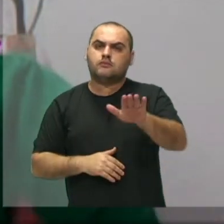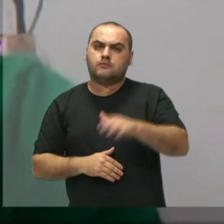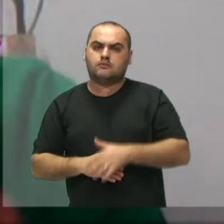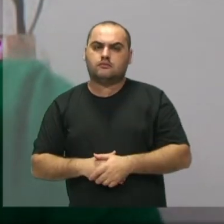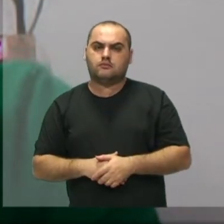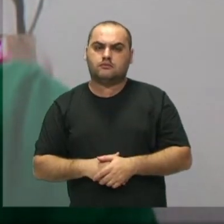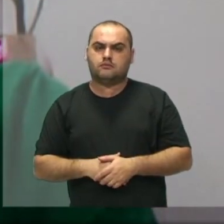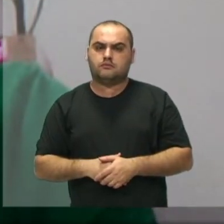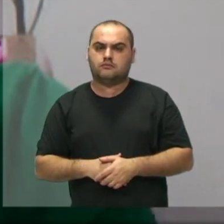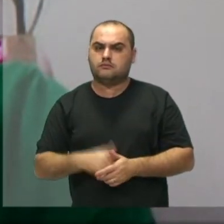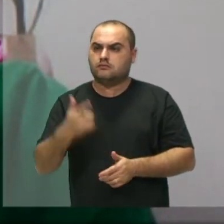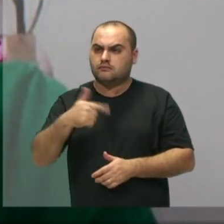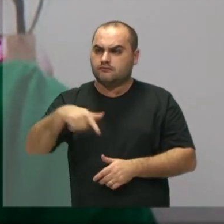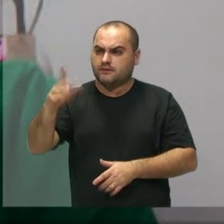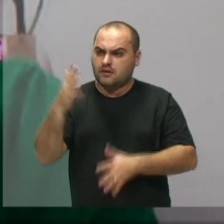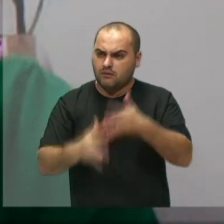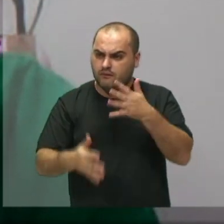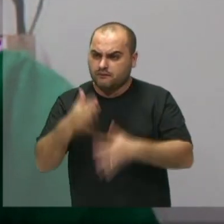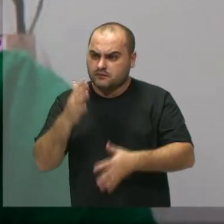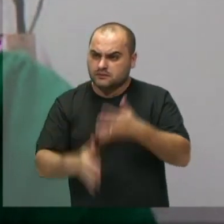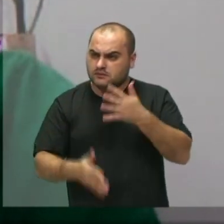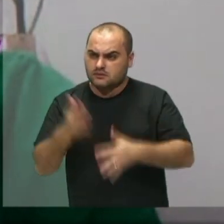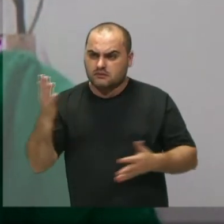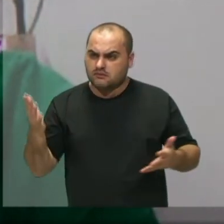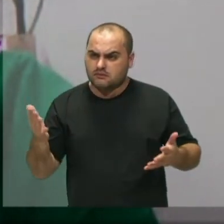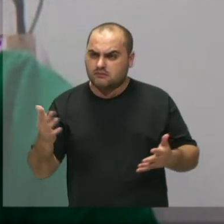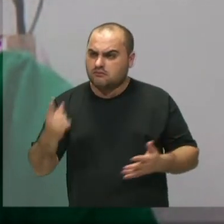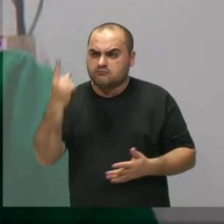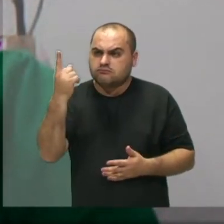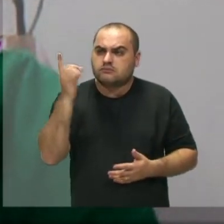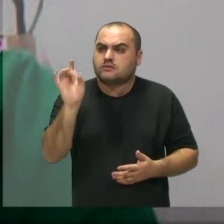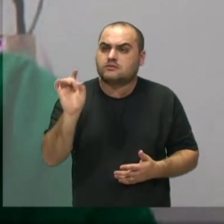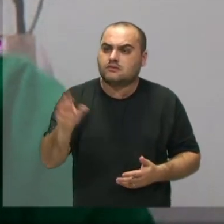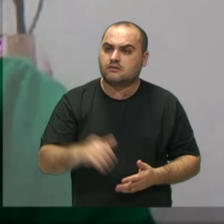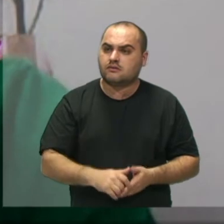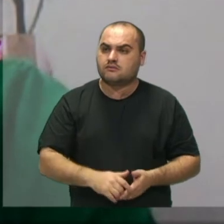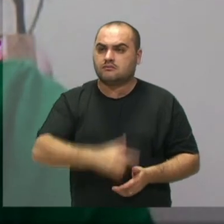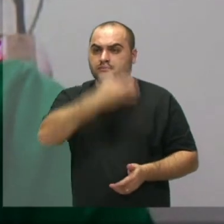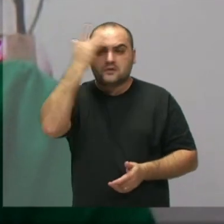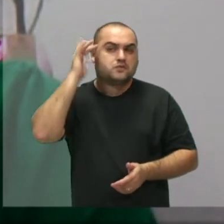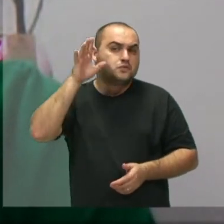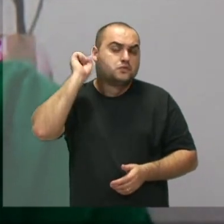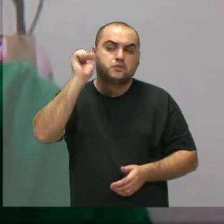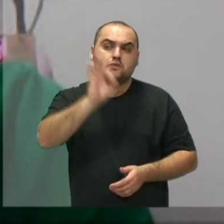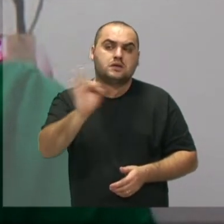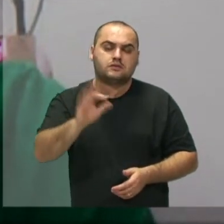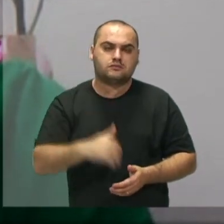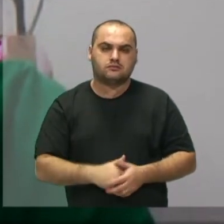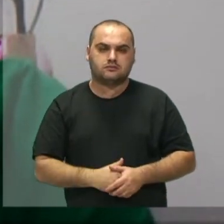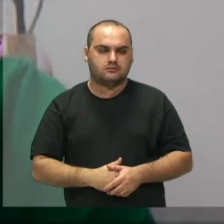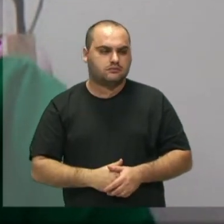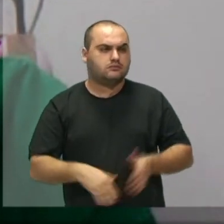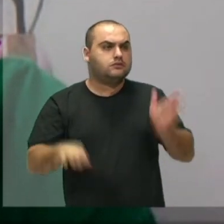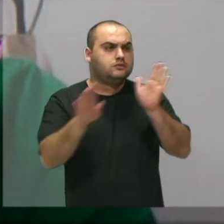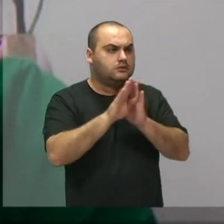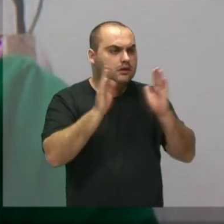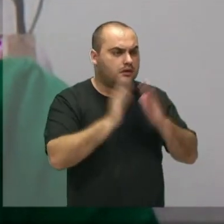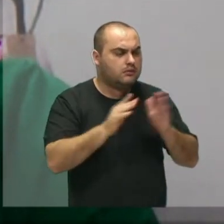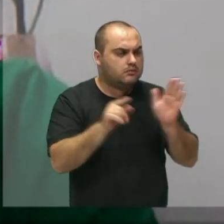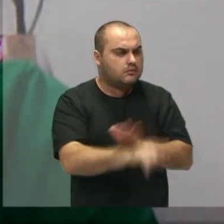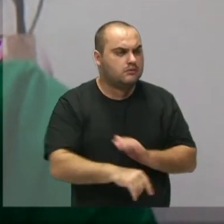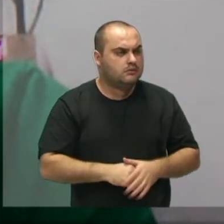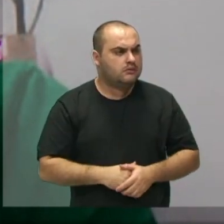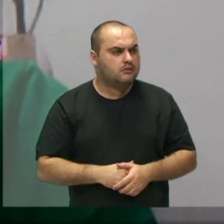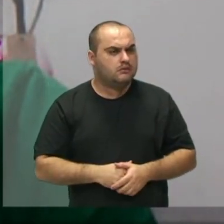sossega-lhe, não faz confusão, né? Porque tu é uma e ninguém vai te dar ouvido. E eu cheguei em casa e perguntei, eu disse, como é que eu